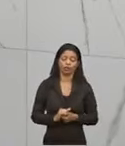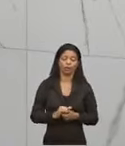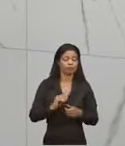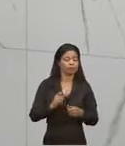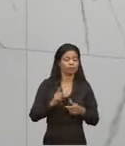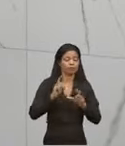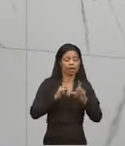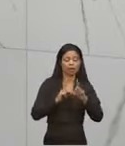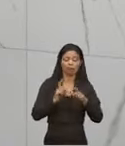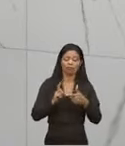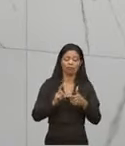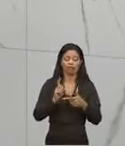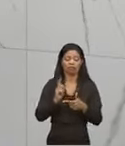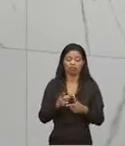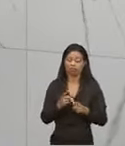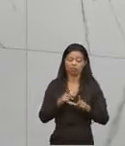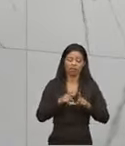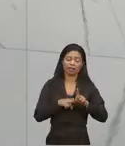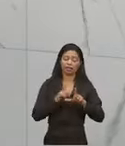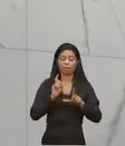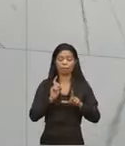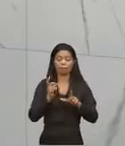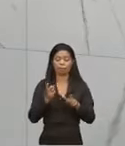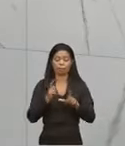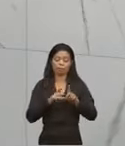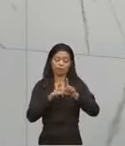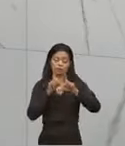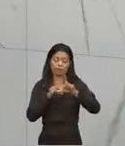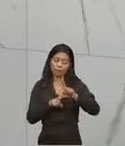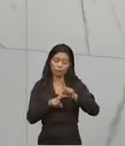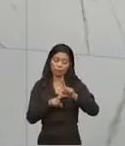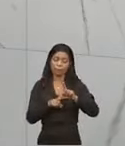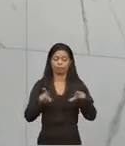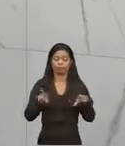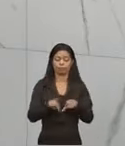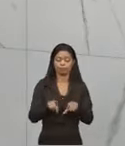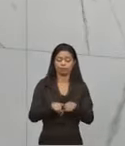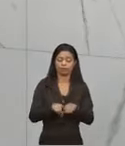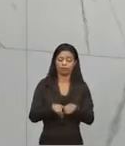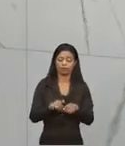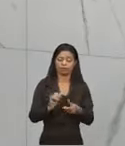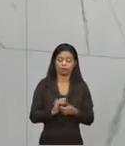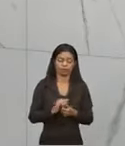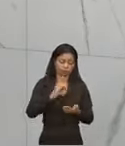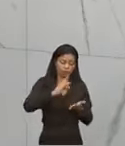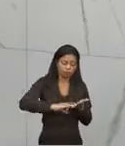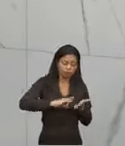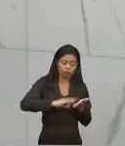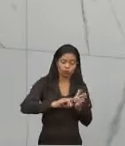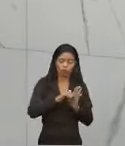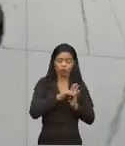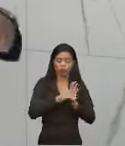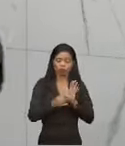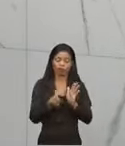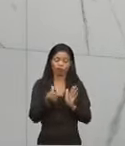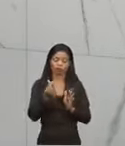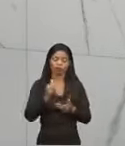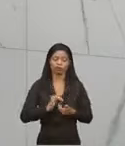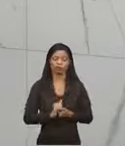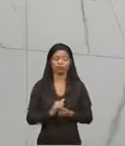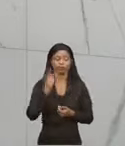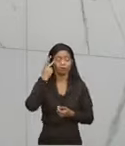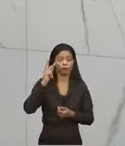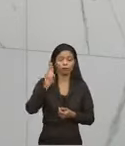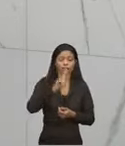orçamento, o dinheiro do Finisa não pode ser utilizado, que é o empréstimo que nós fizemos, inclusive que está sendo utilizado